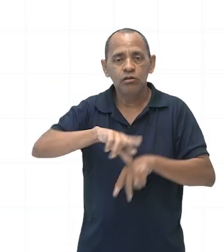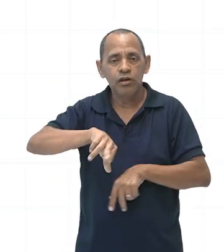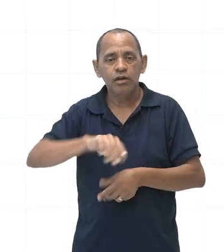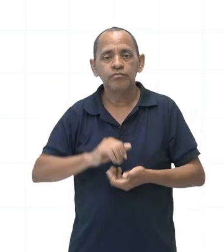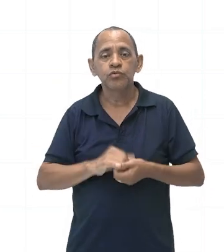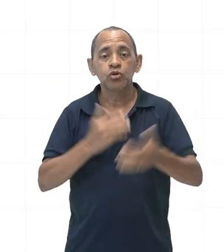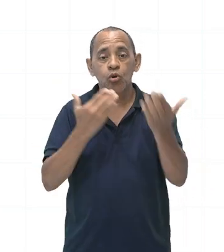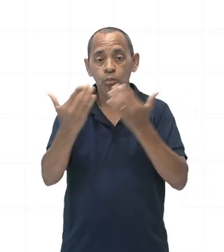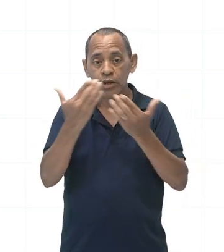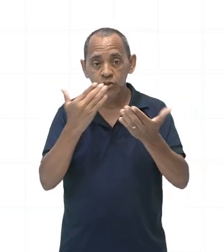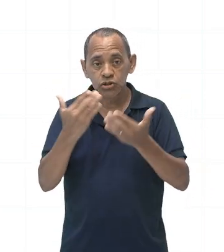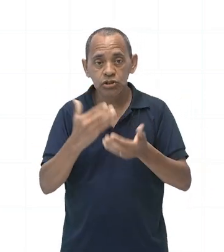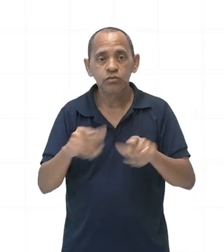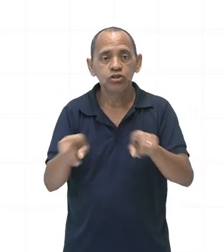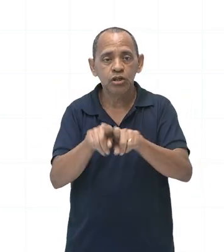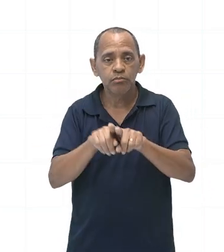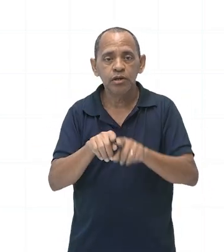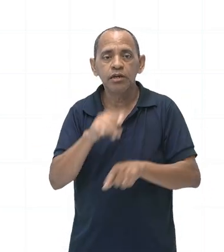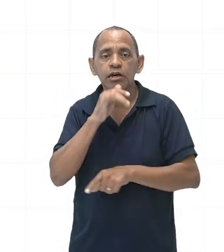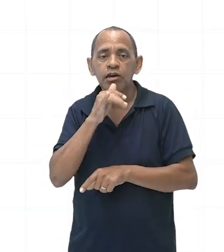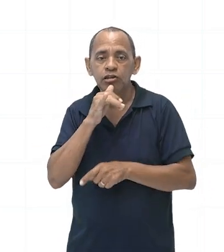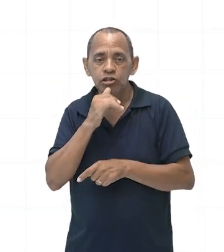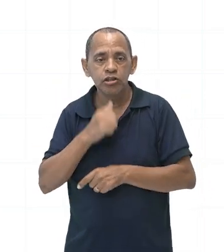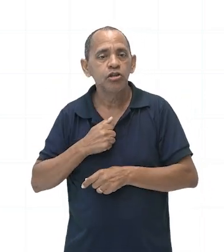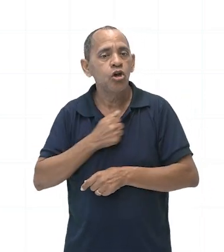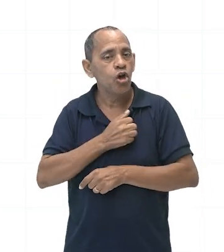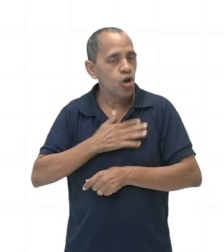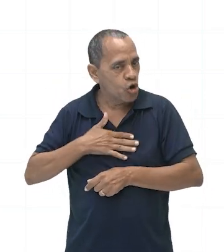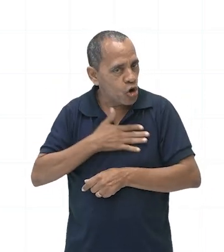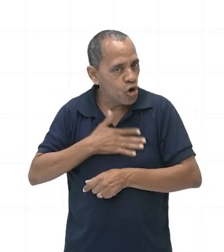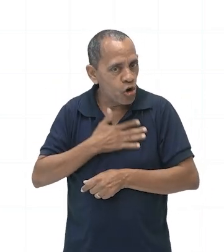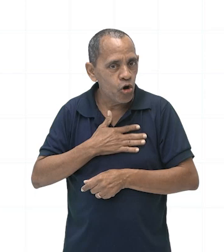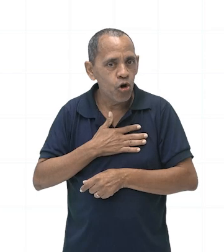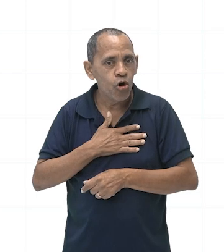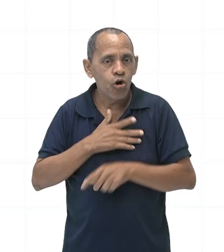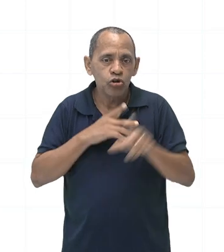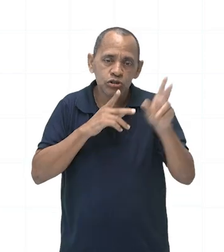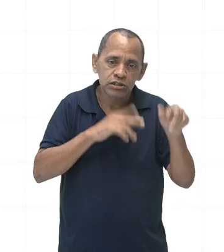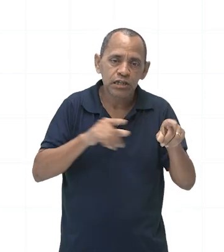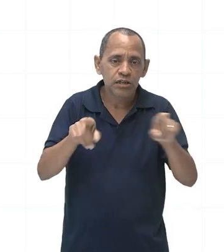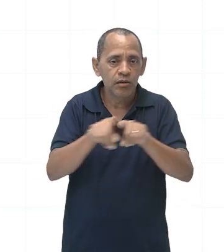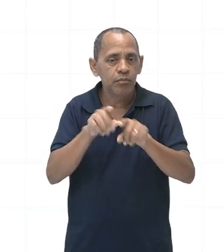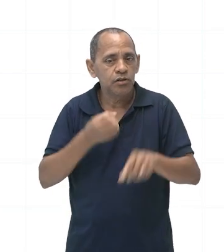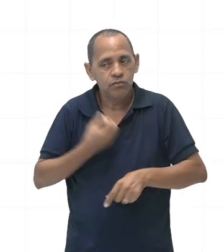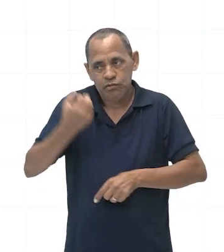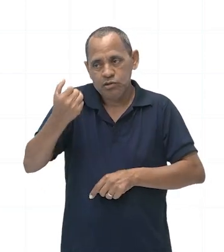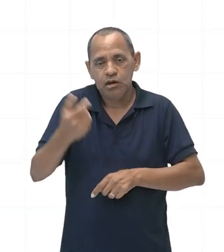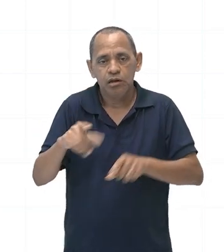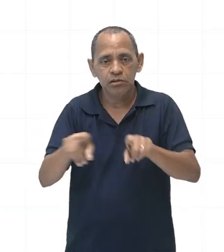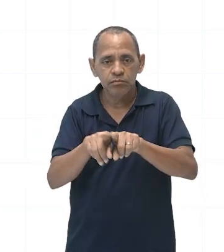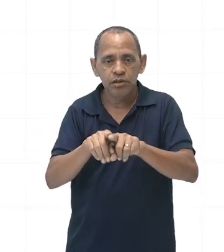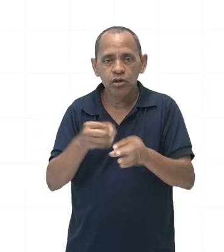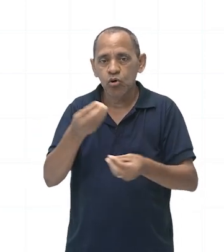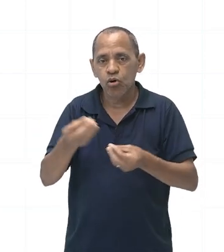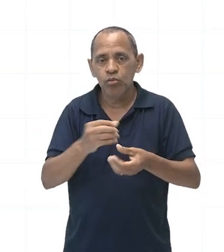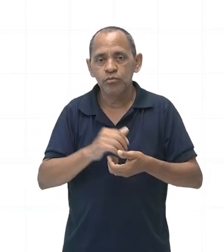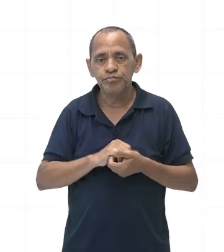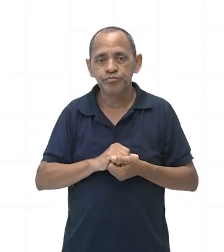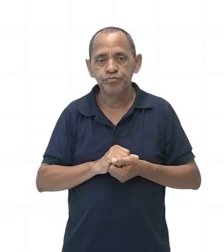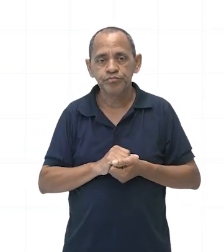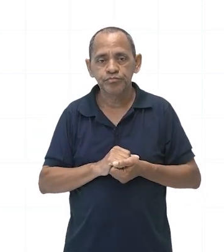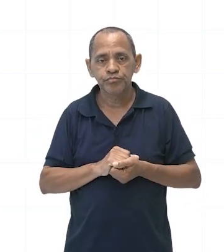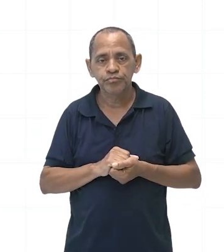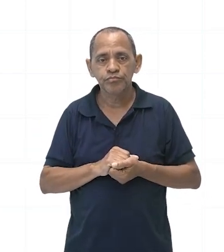Comparativas, ainda como gosto de descansar, gosto de viajar. As